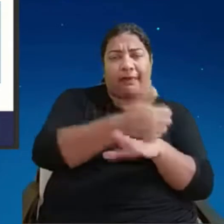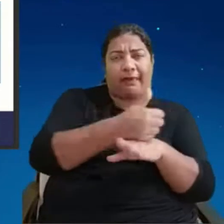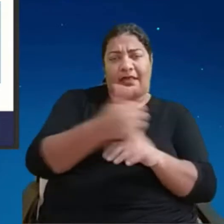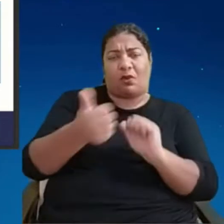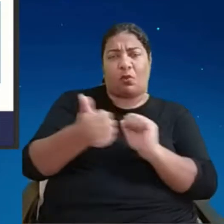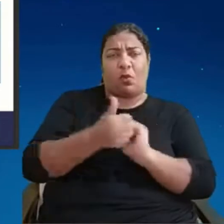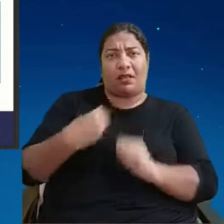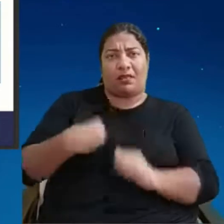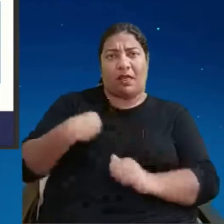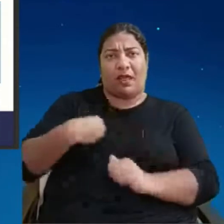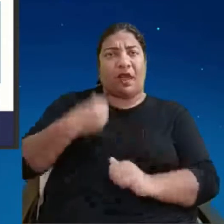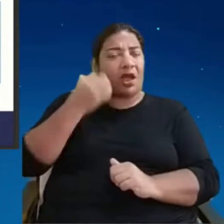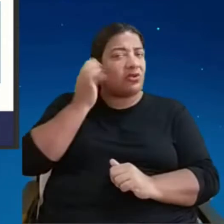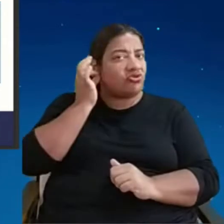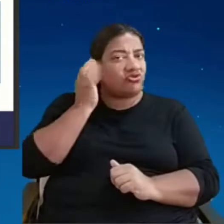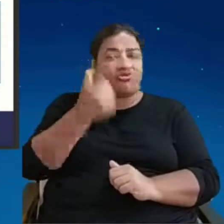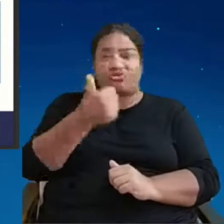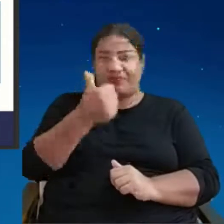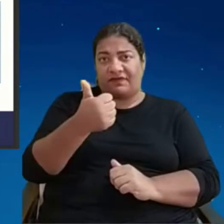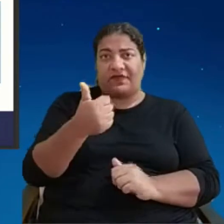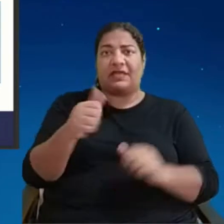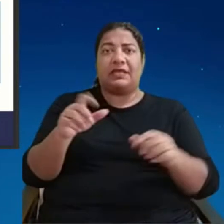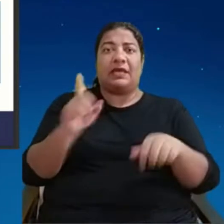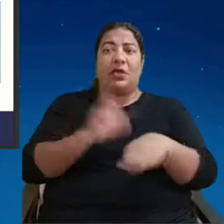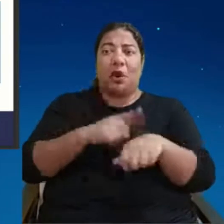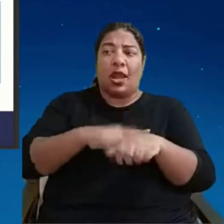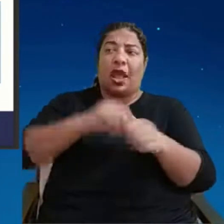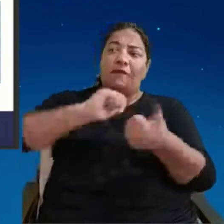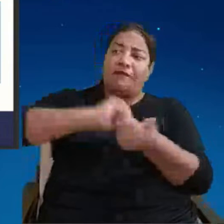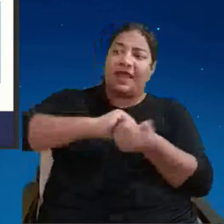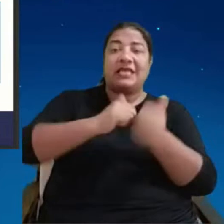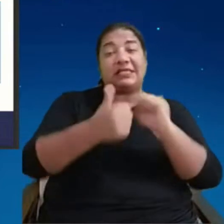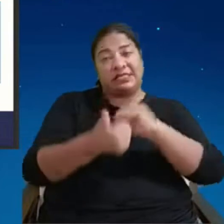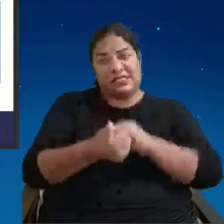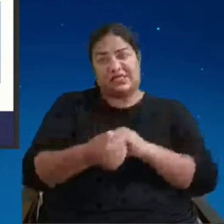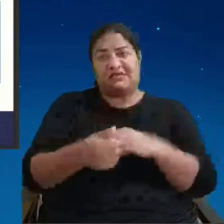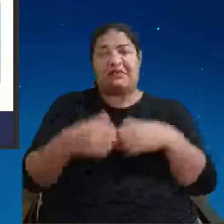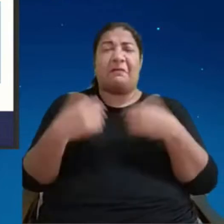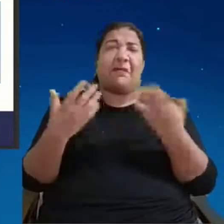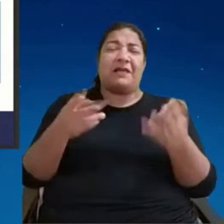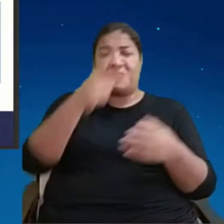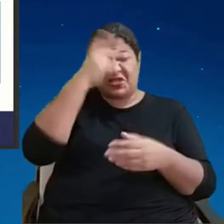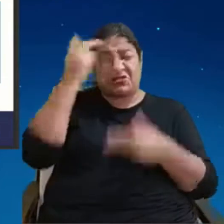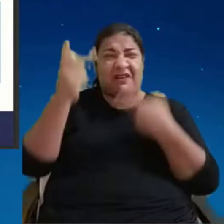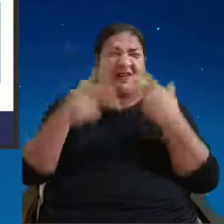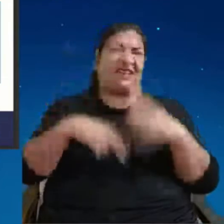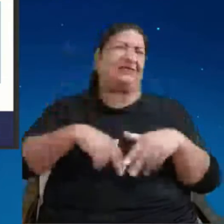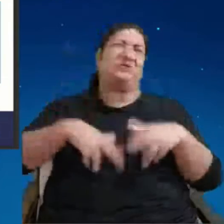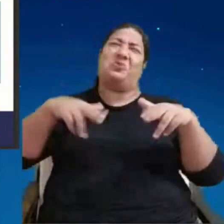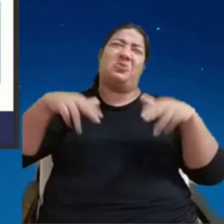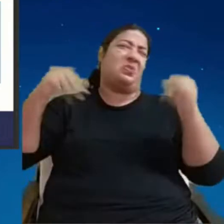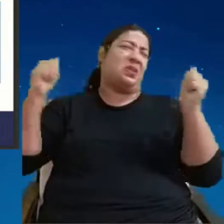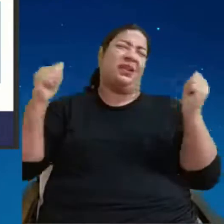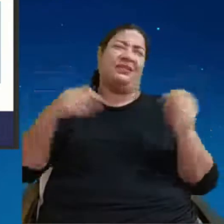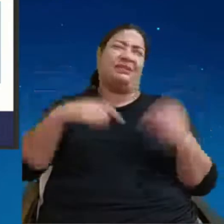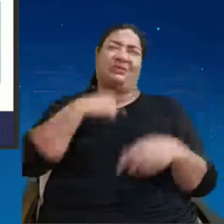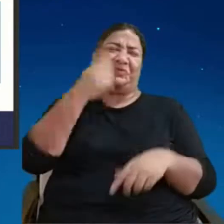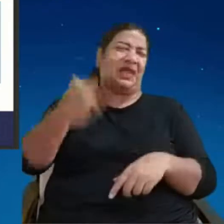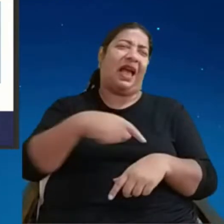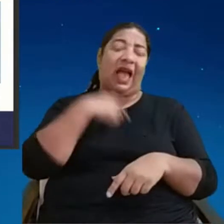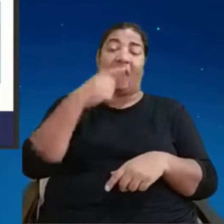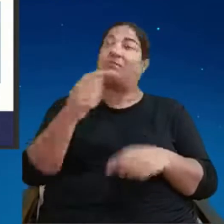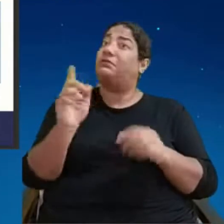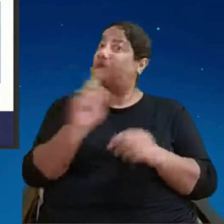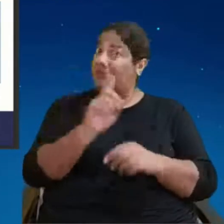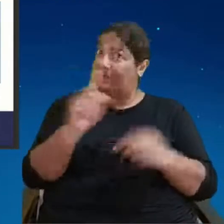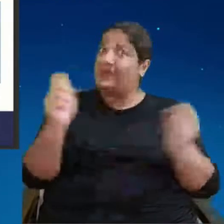isso não vai acontecer. Eu já ouvi tanta gente assim, Marisa, não vai dar certo isso. Olha, e dá certo. Mas assim, vamos